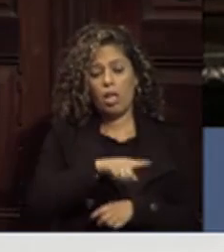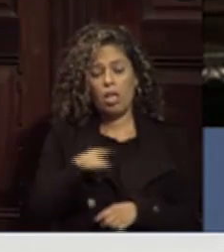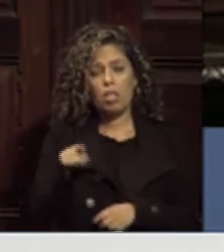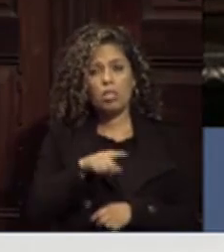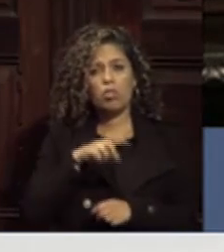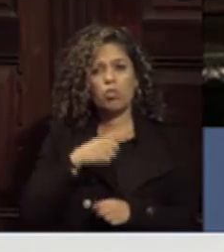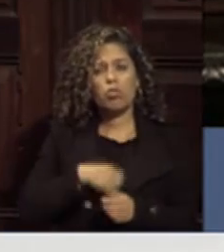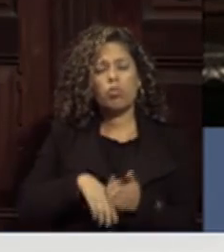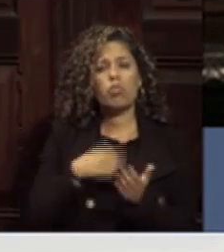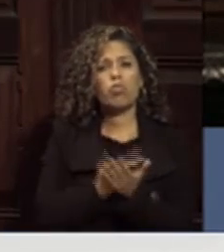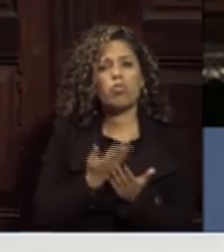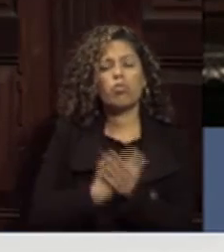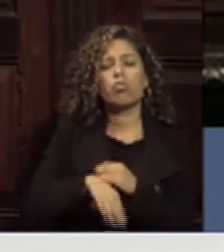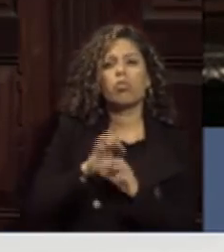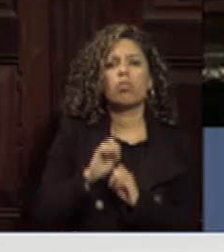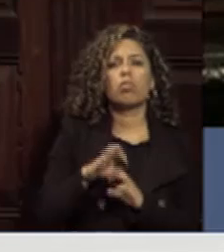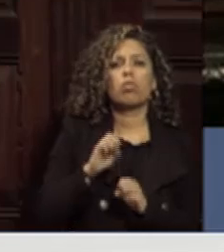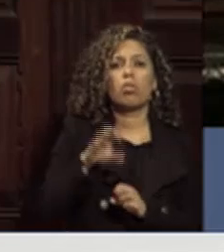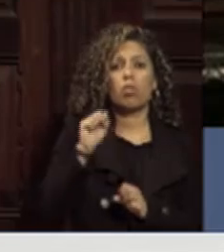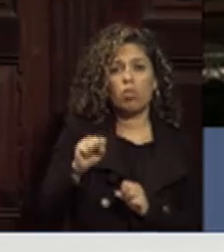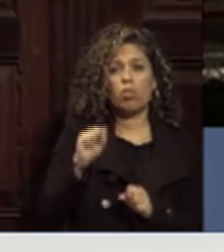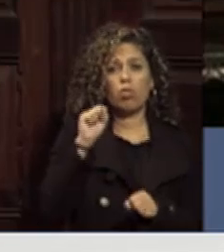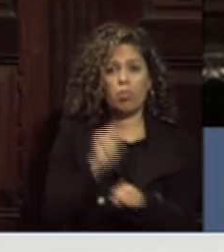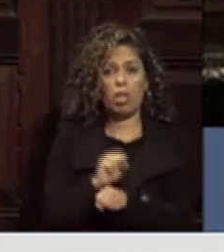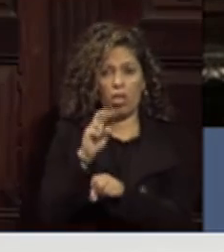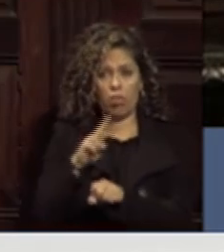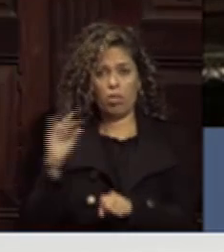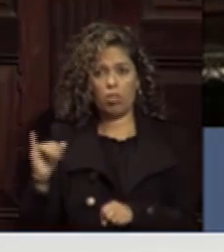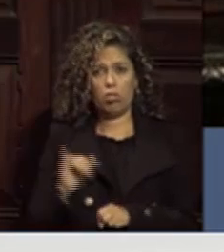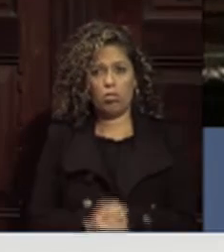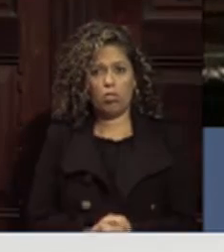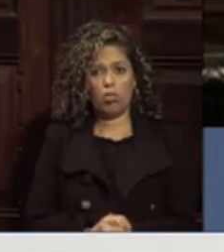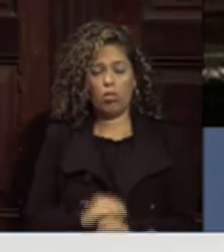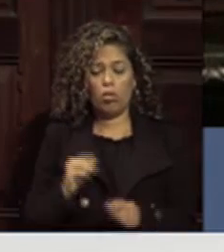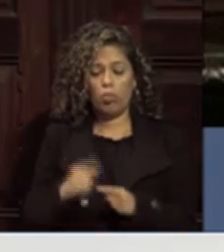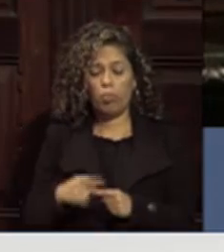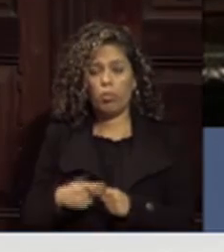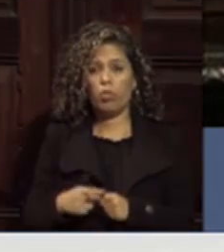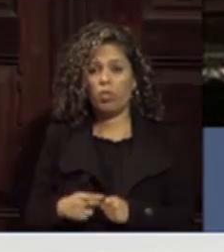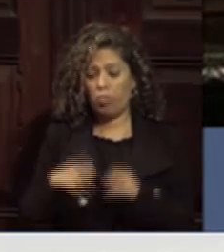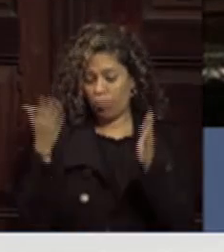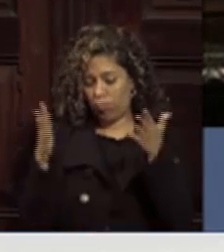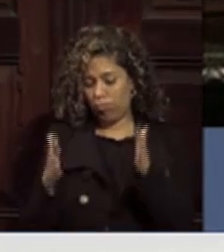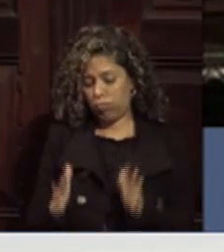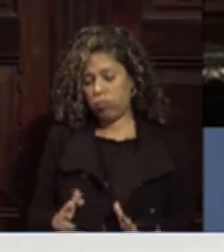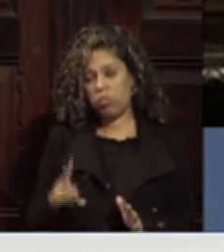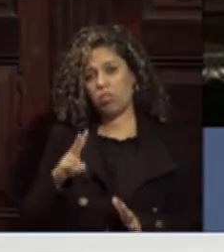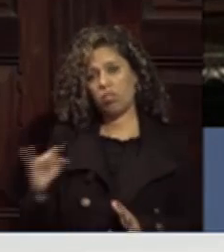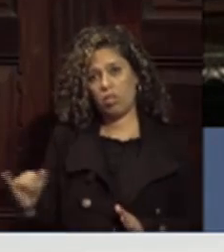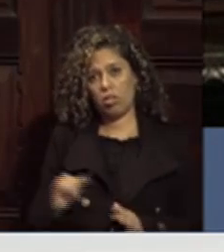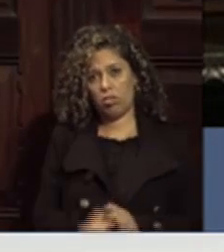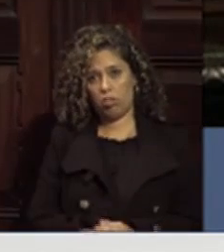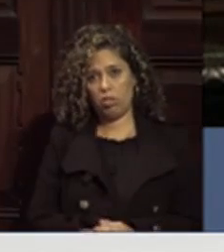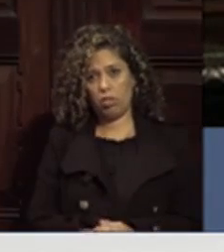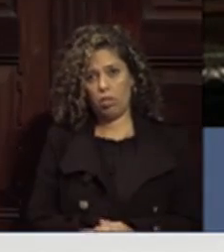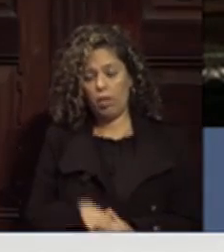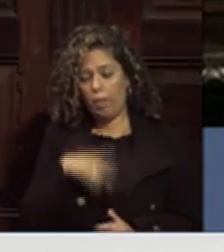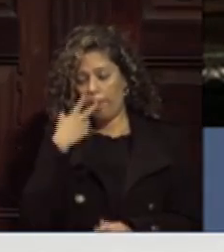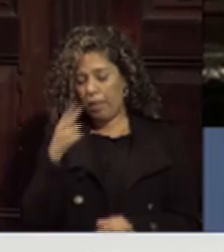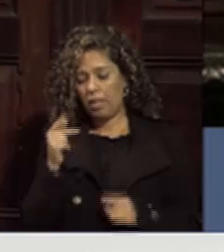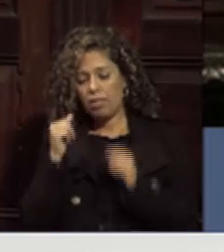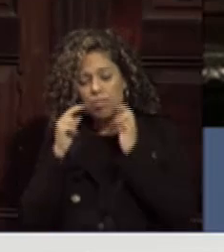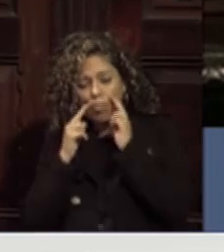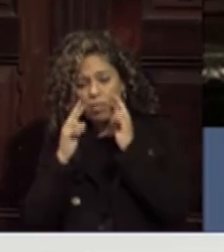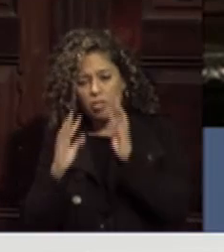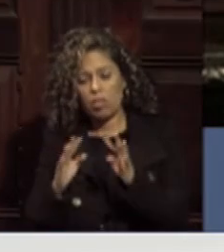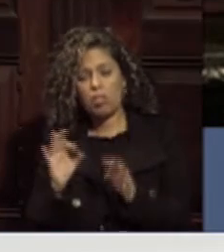de compreensão dos gestores da educação do governo, que a atividade agrícola, a atividade do campo, ainda é uma